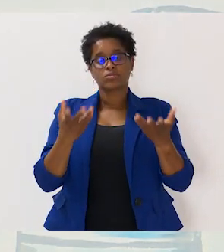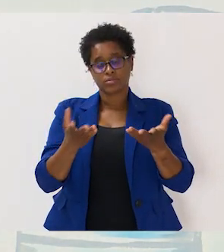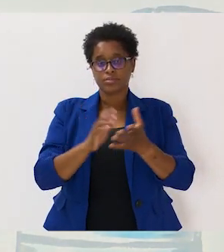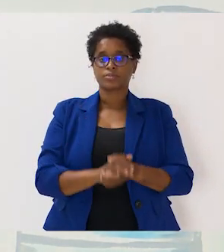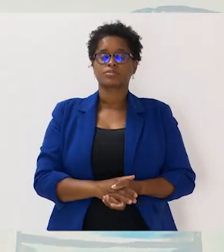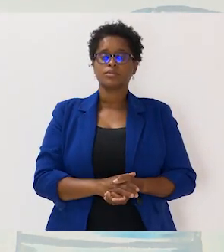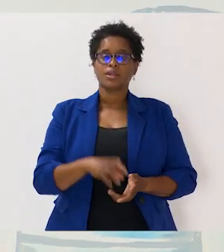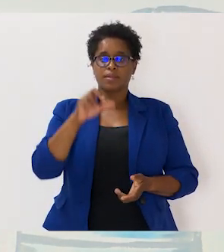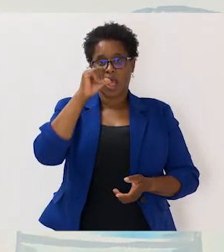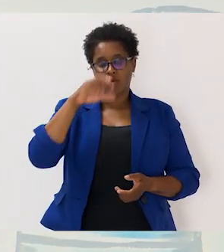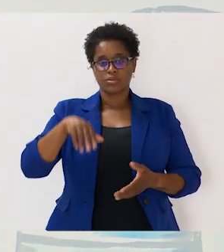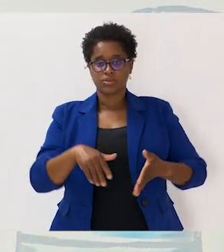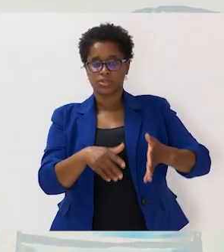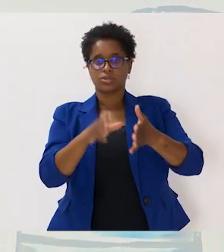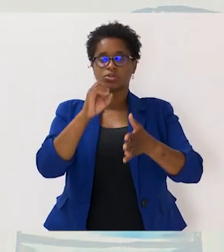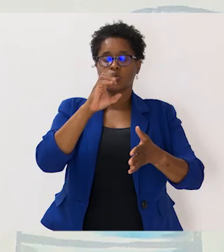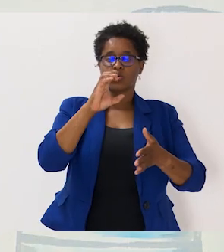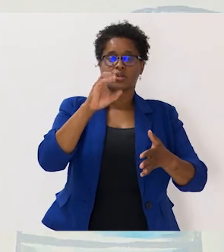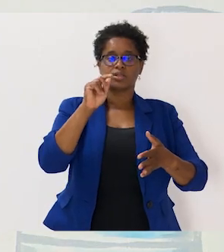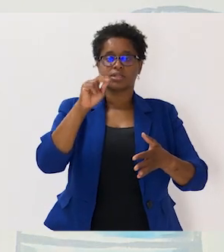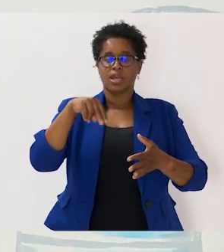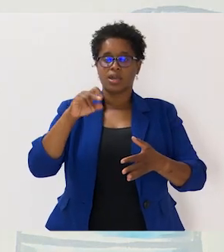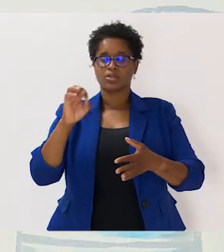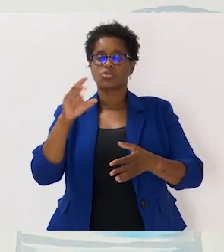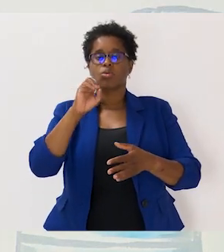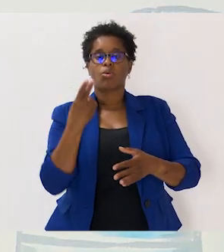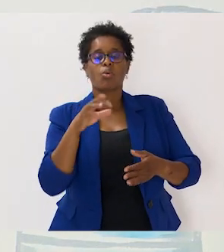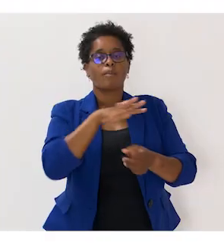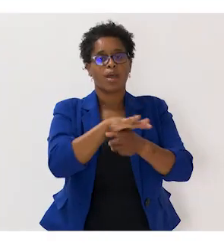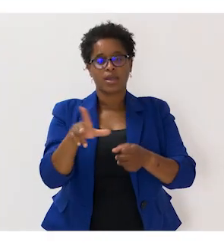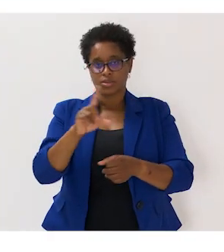assim, entre rios e oceanos ou mares também.